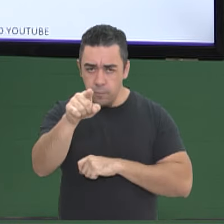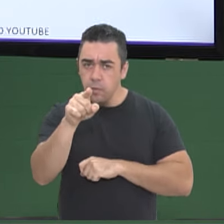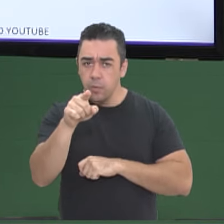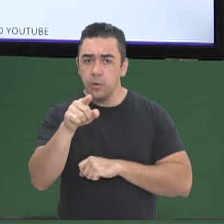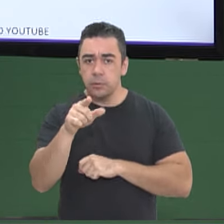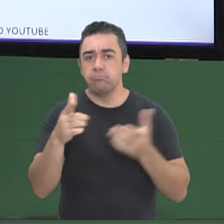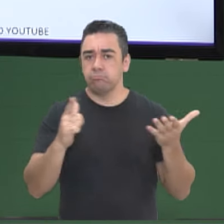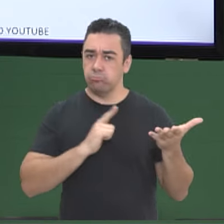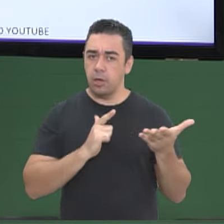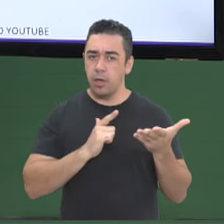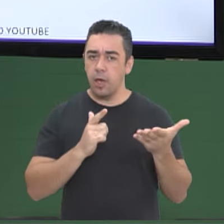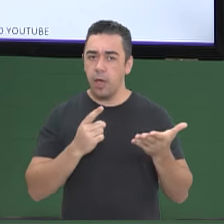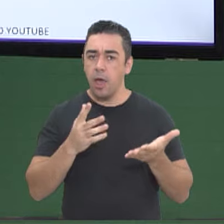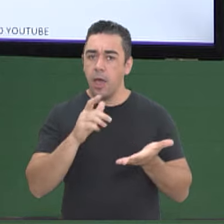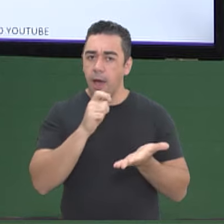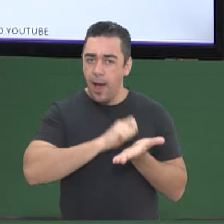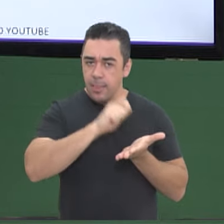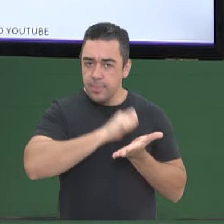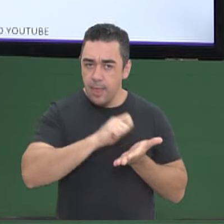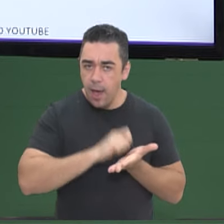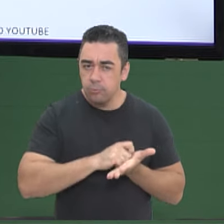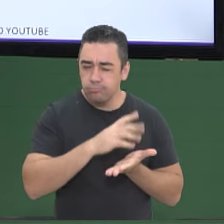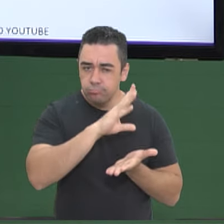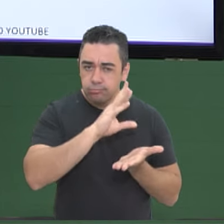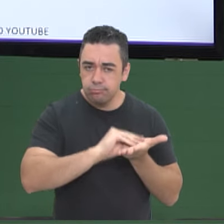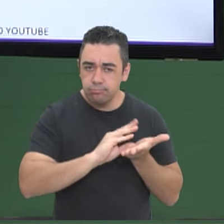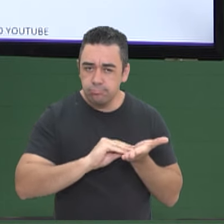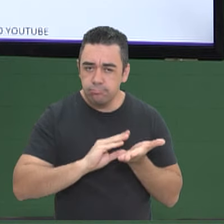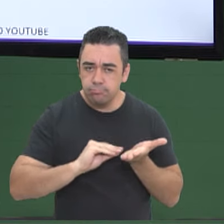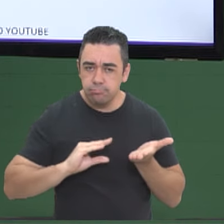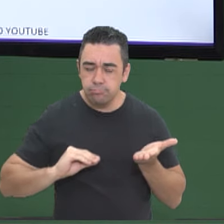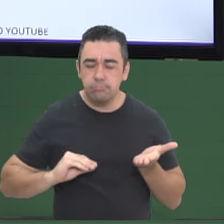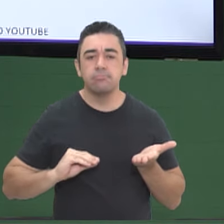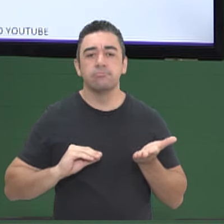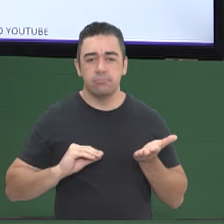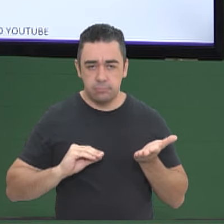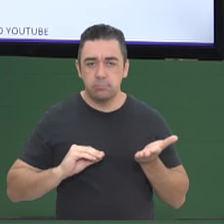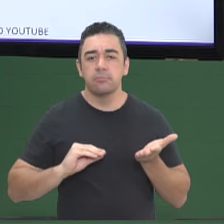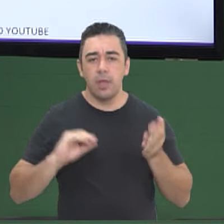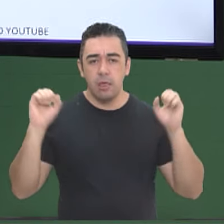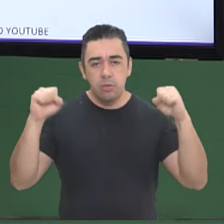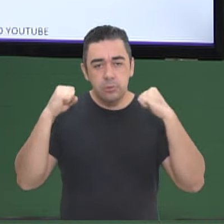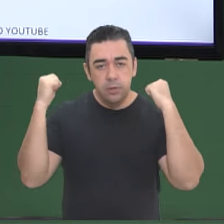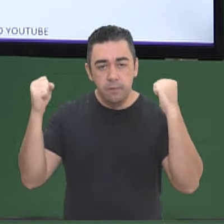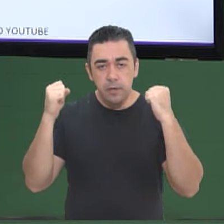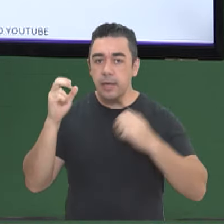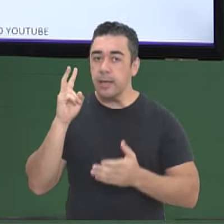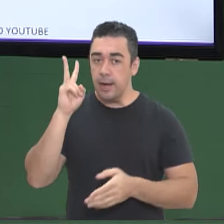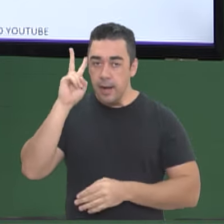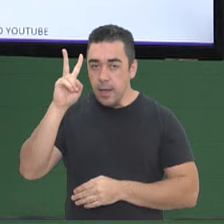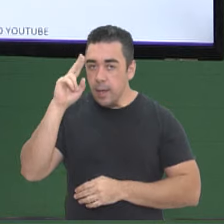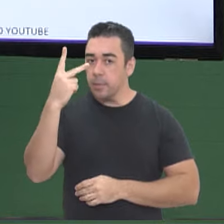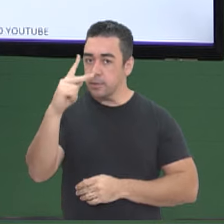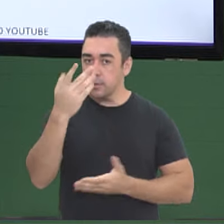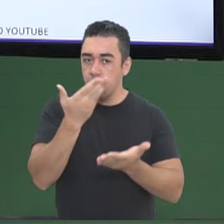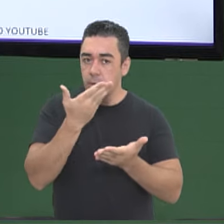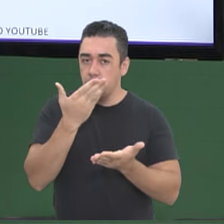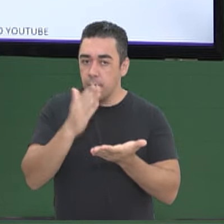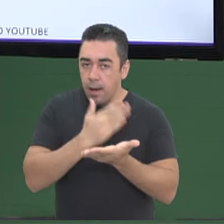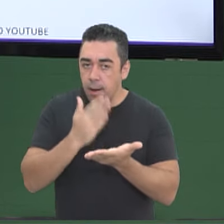estejam de posse do caderno de Educação Física, lembrando que o caderno de Educação Física é seu caderno